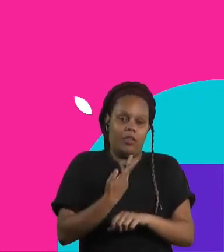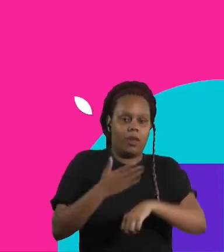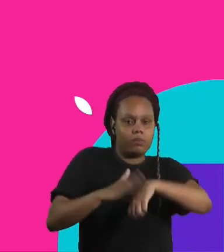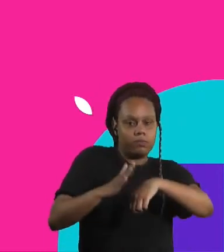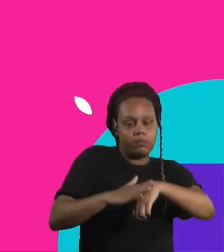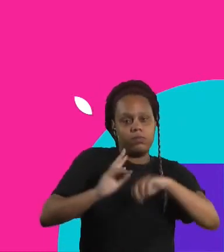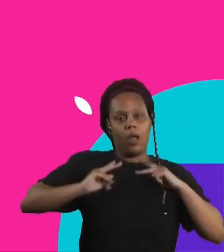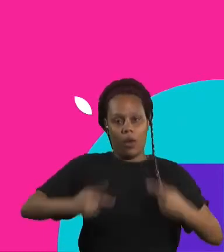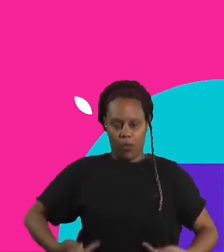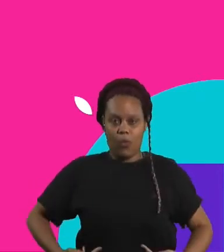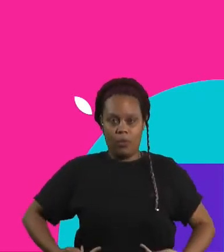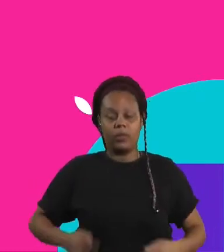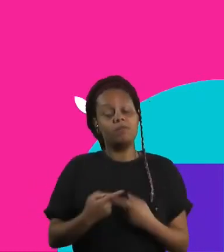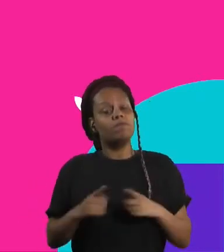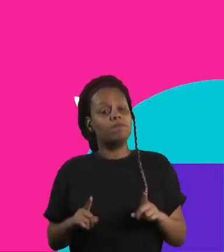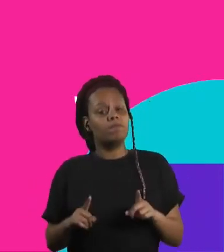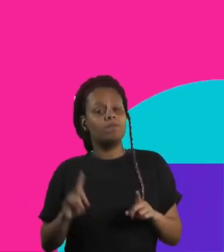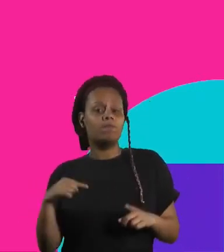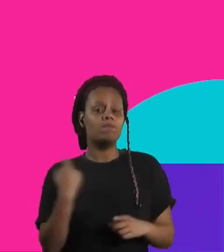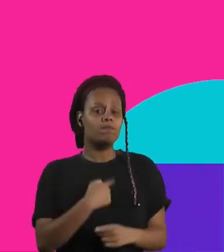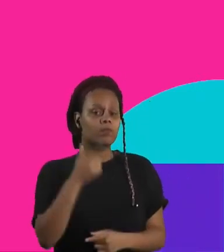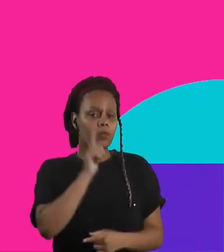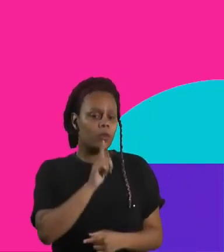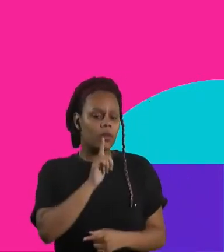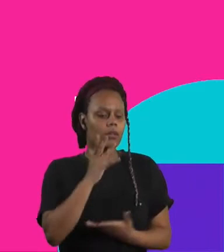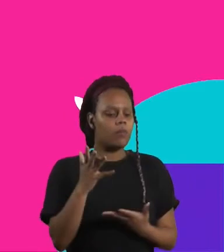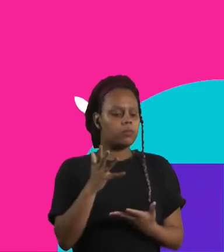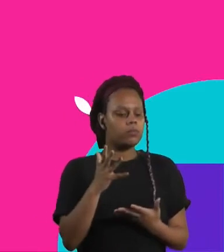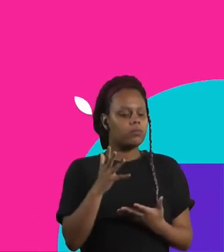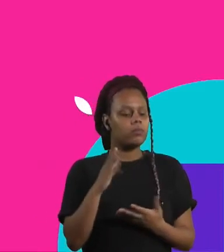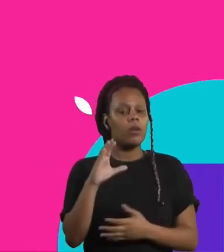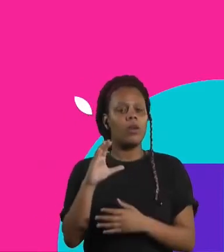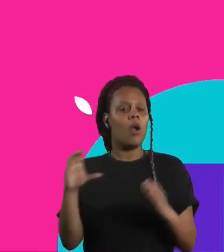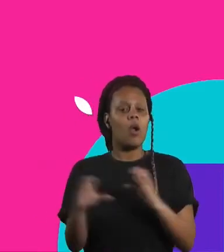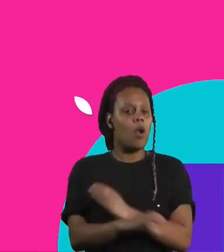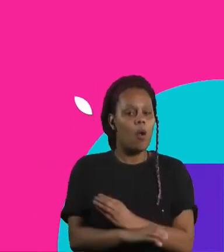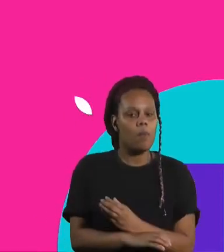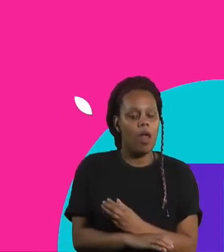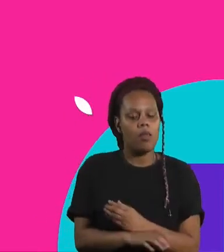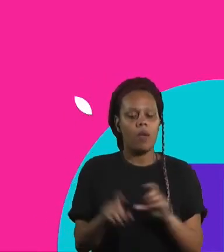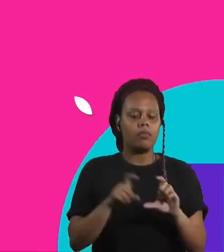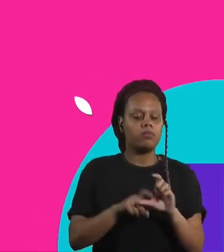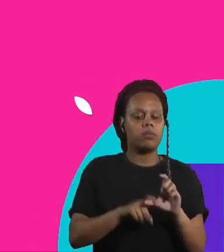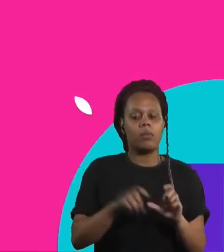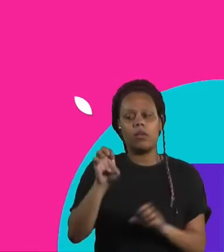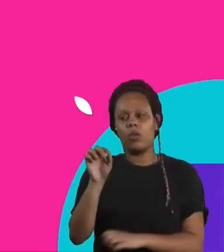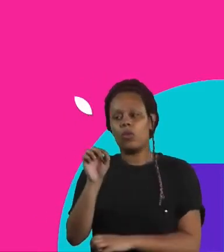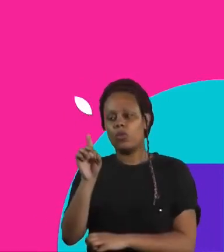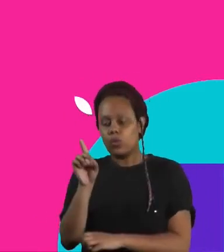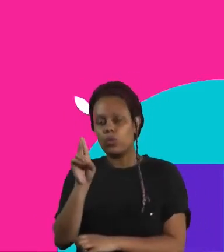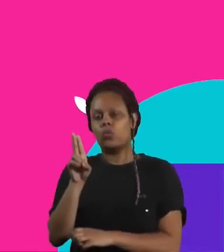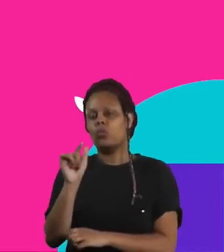mas que a gente consiga deixar isso assim, redondo para que não dependa do Edu ou de qualquer outra pessoa para